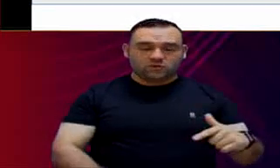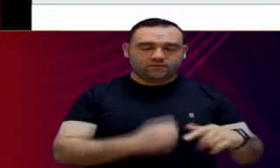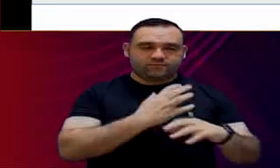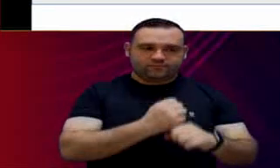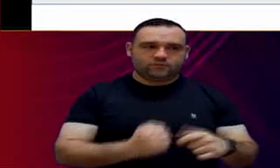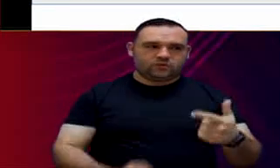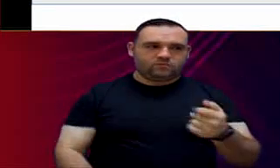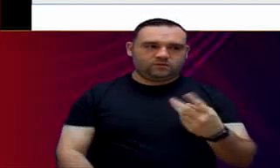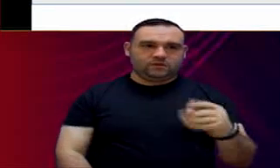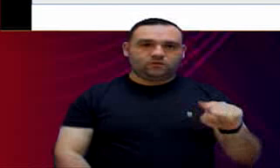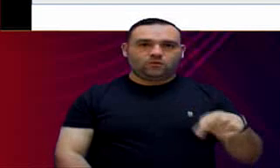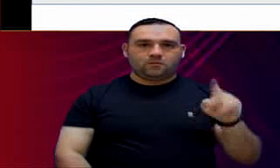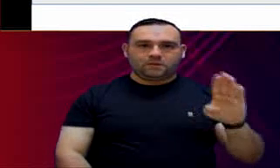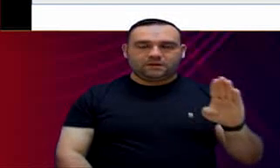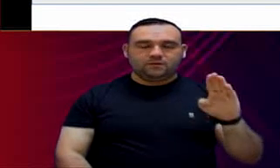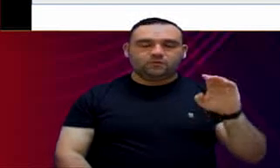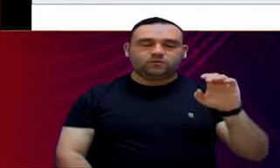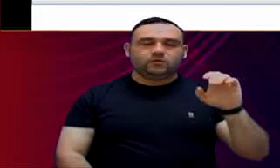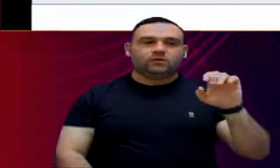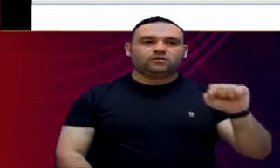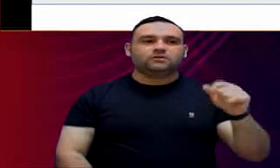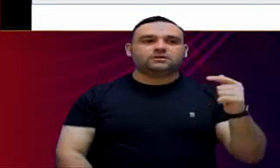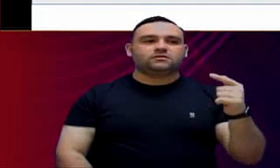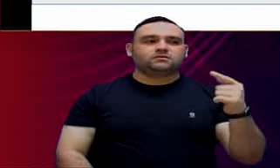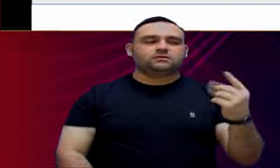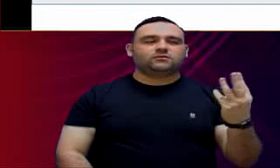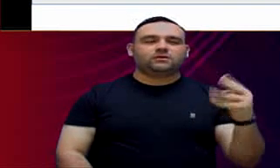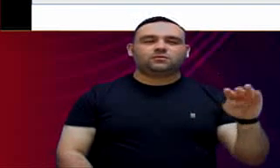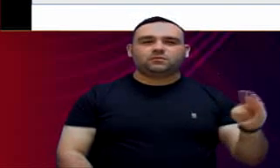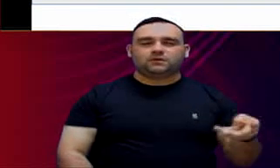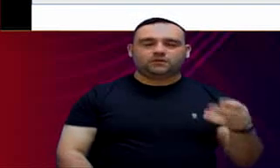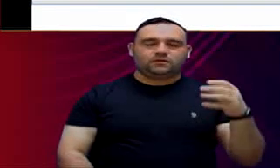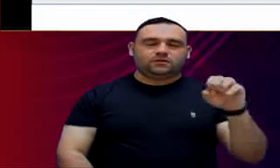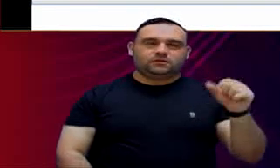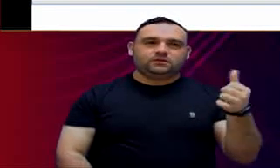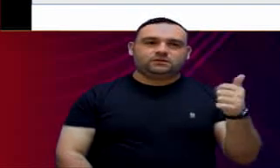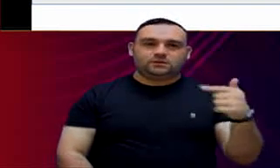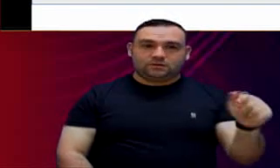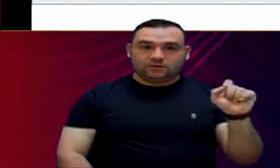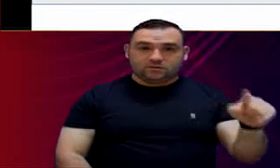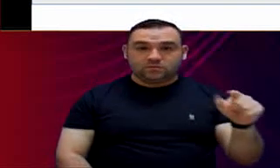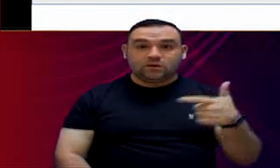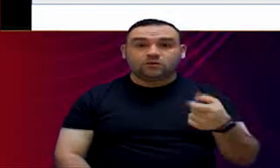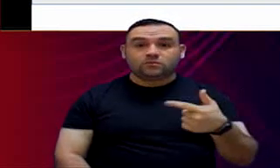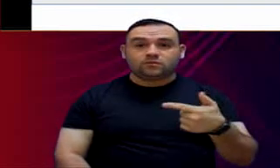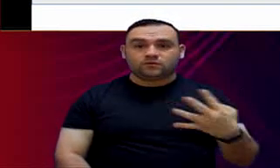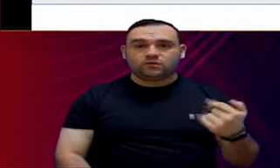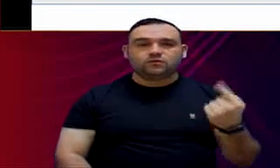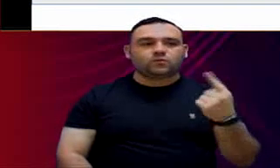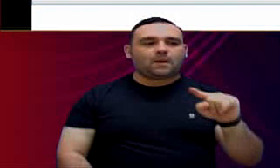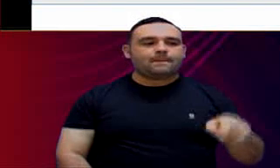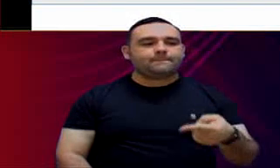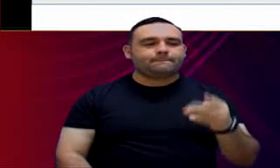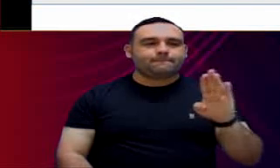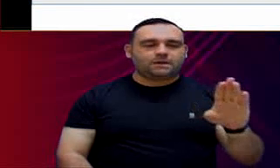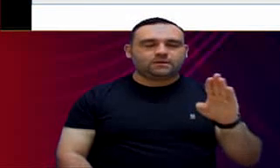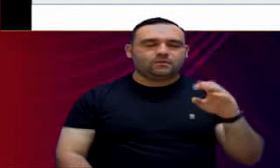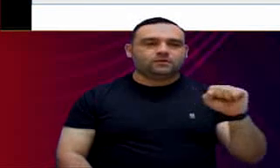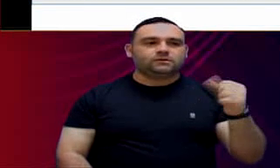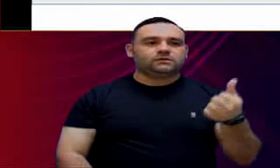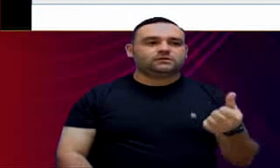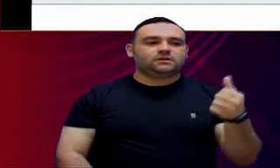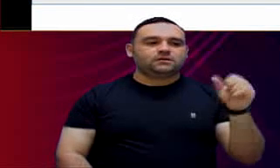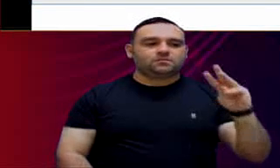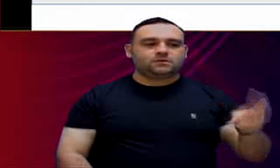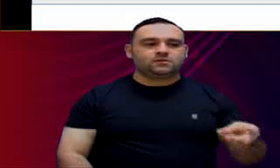em 2023 de um bilhão 834 milhões 167 2024 um bilhão 806 milhões